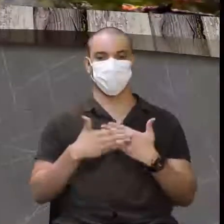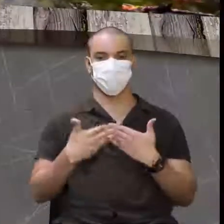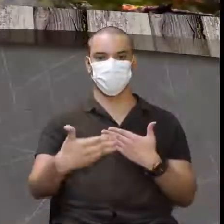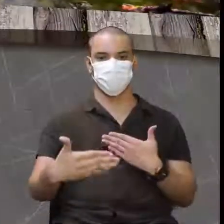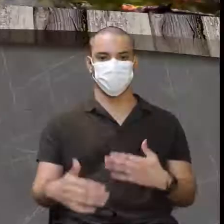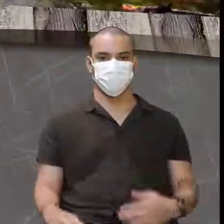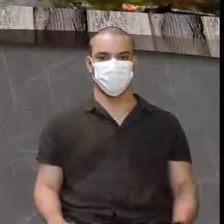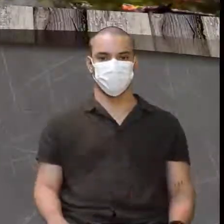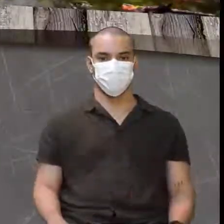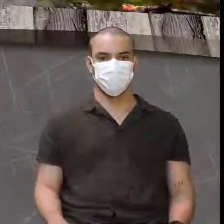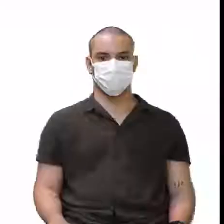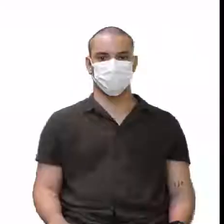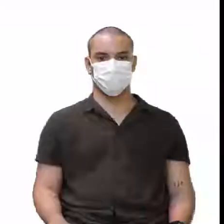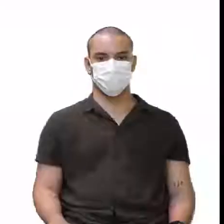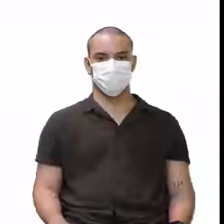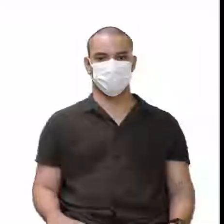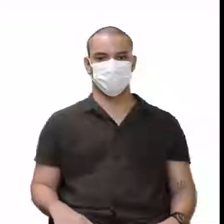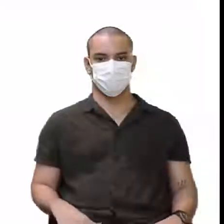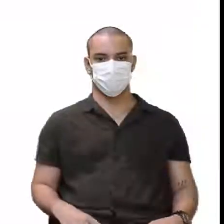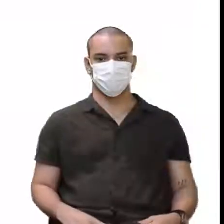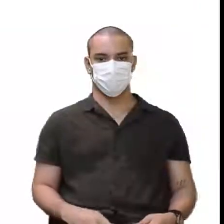lá. Olha lá.